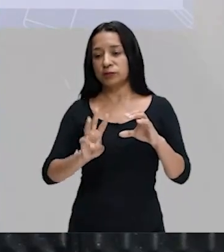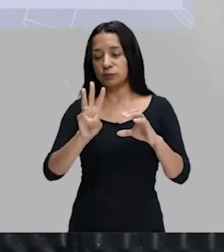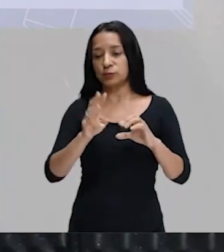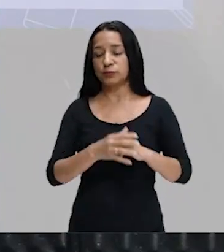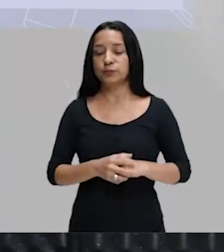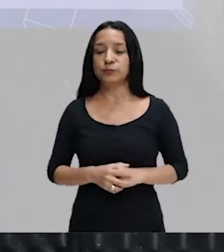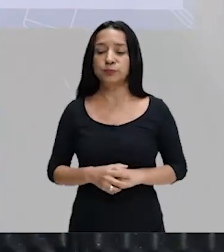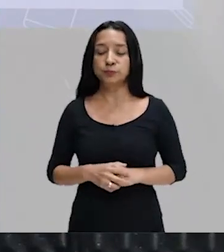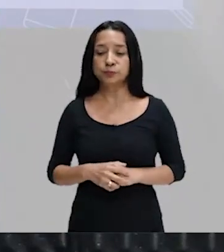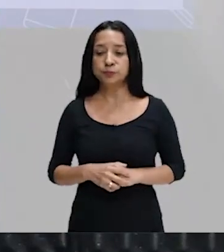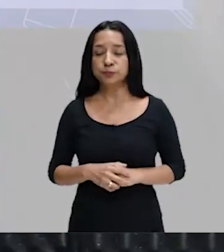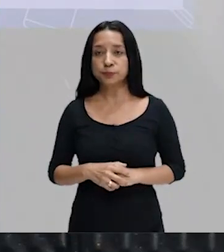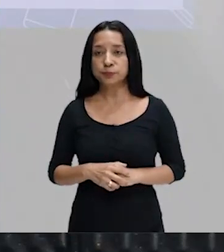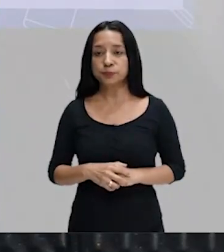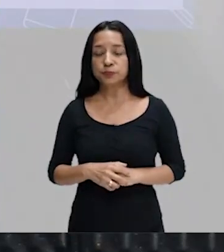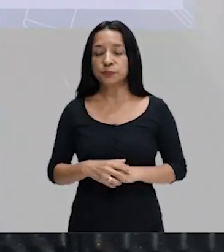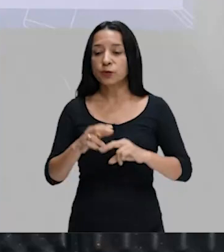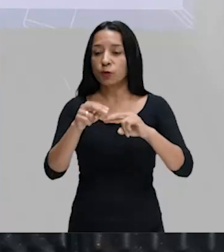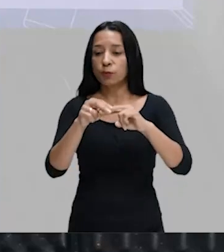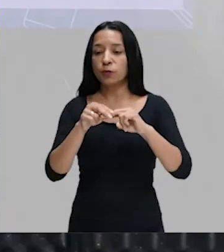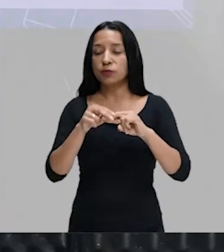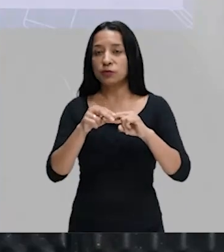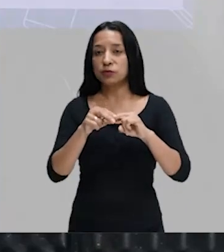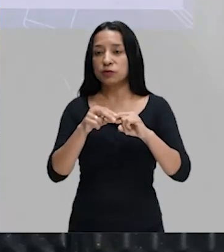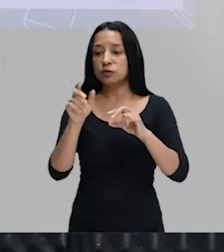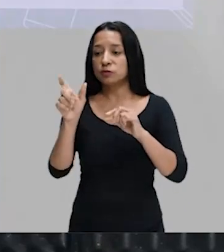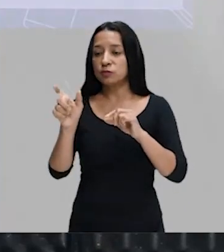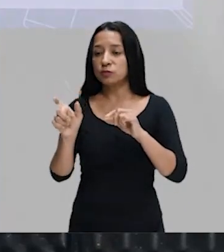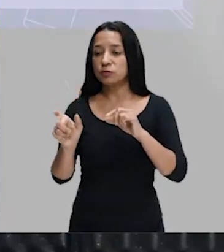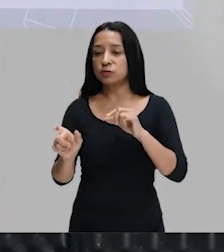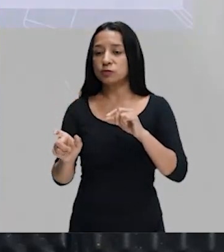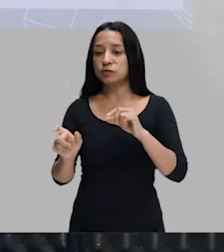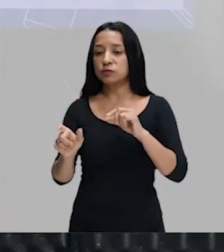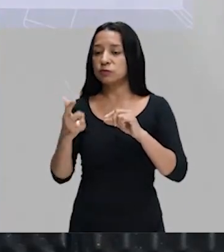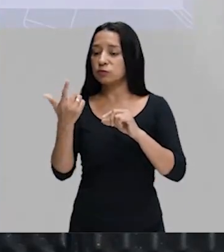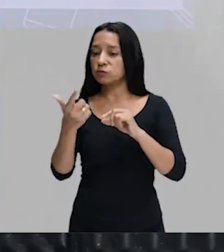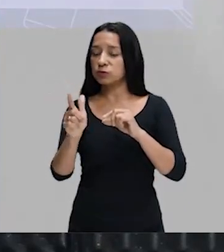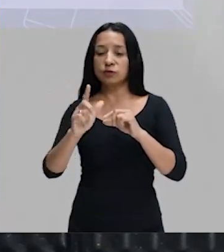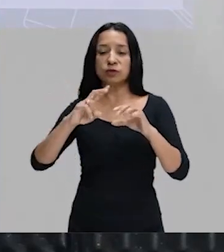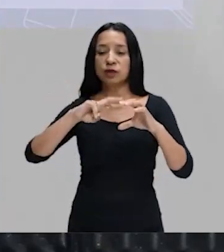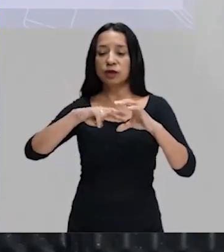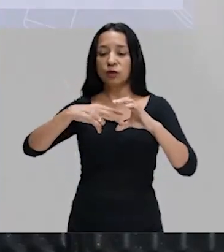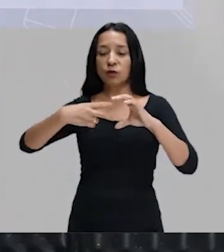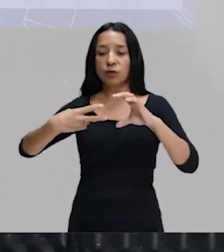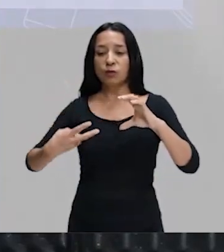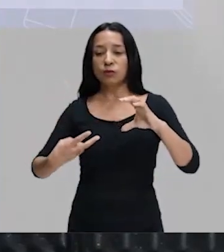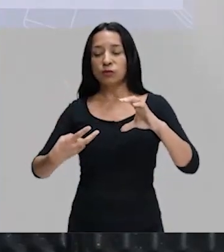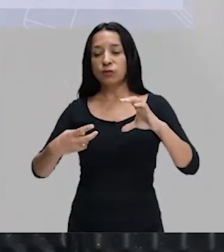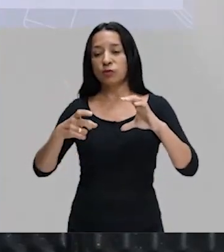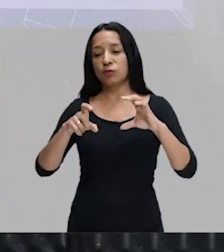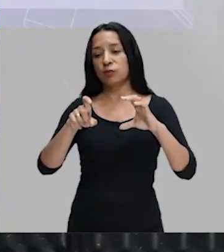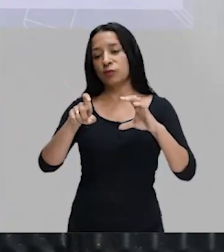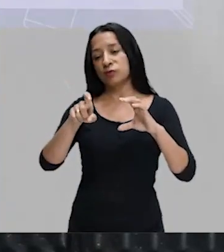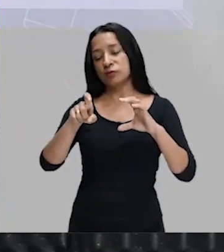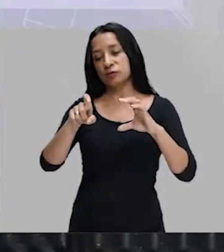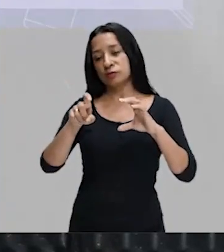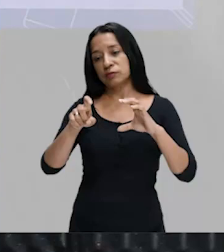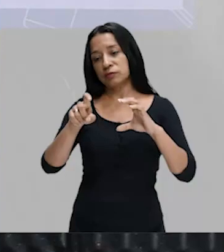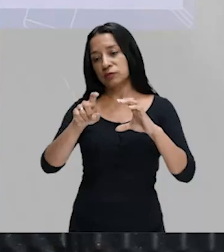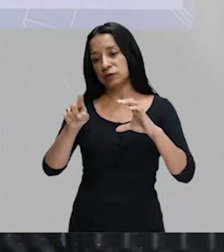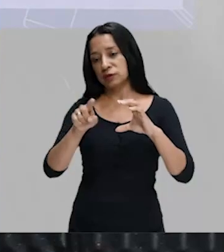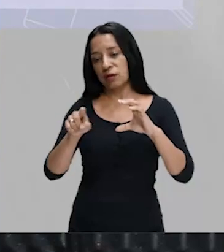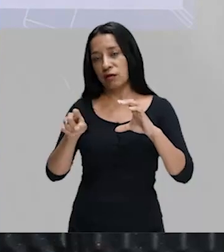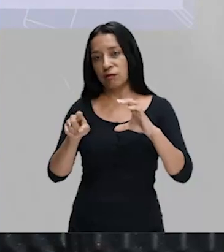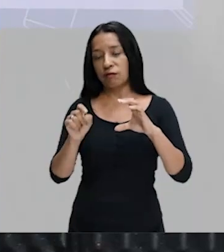Tá? É por isso que indivíduos sem cromossomo X, ou cromossomo Z, no caso, né, do